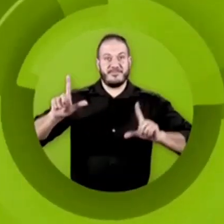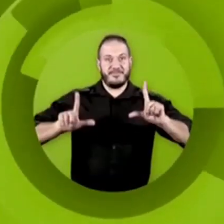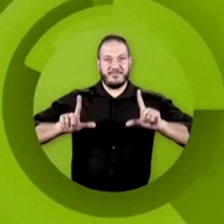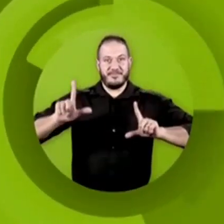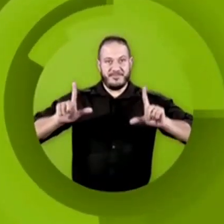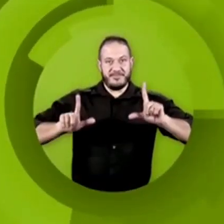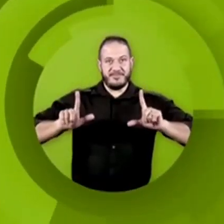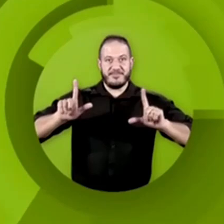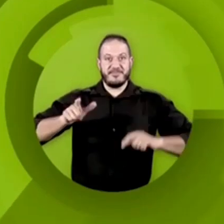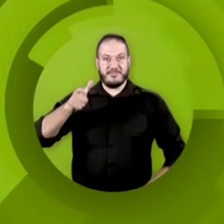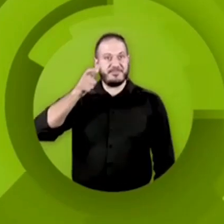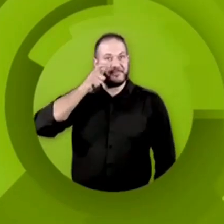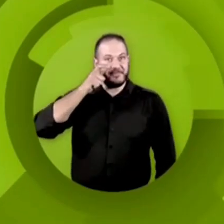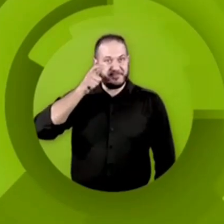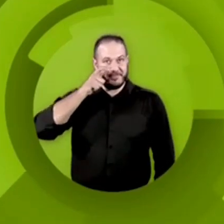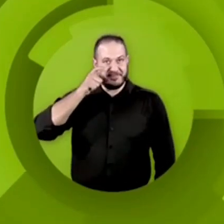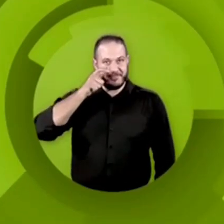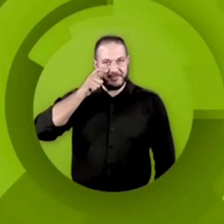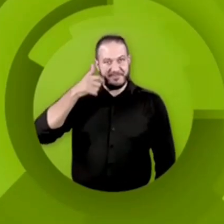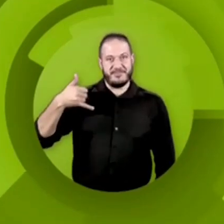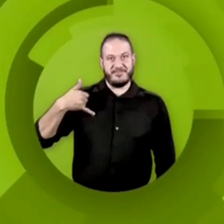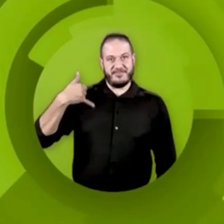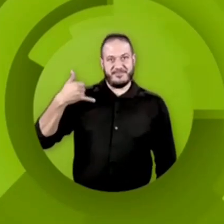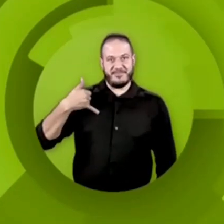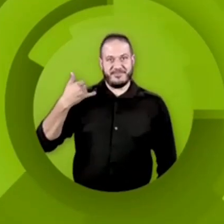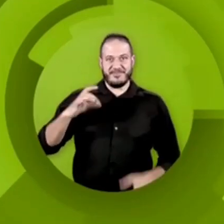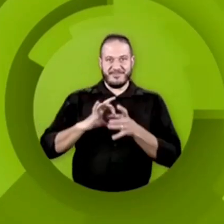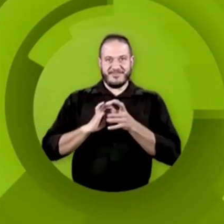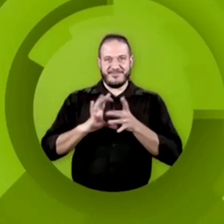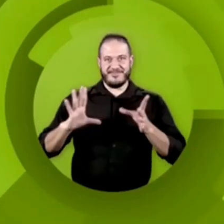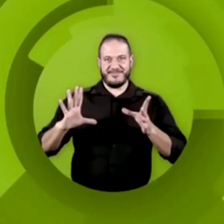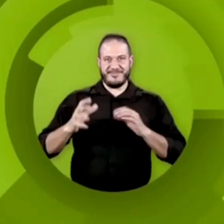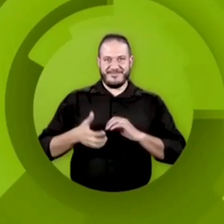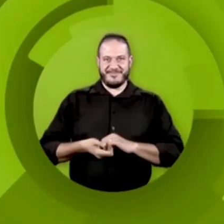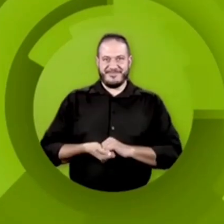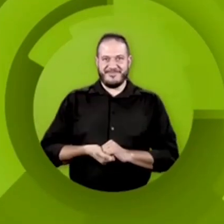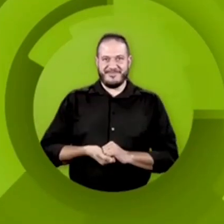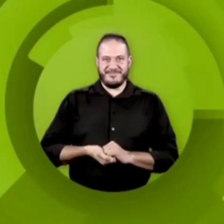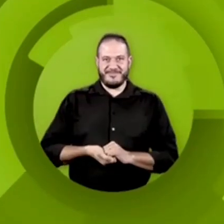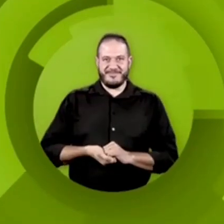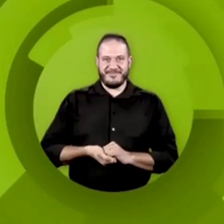O programa a seguir é livre para todos os públicos.